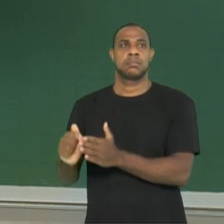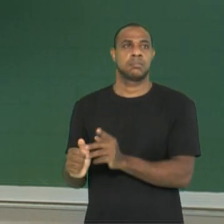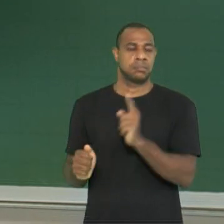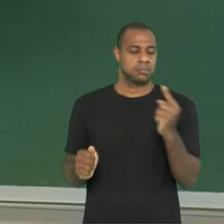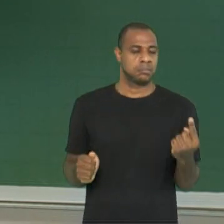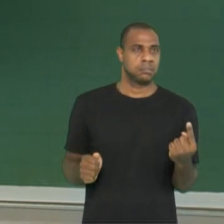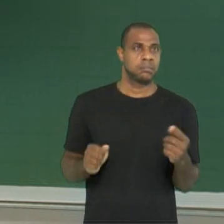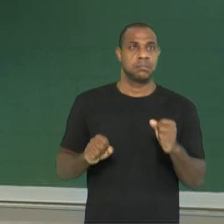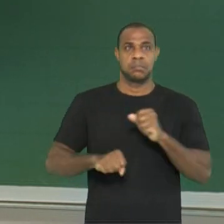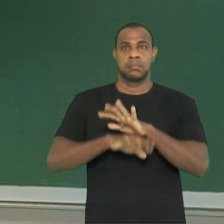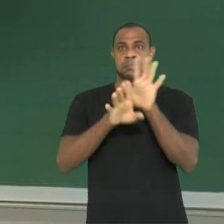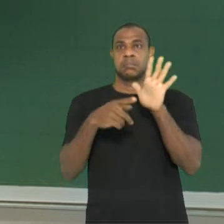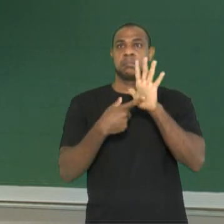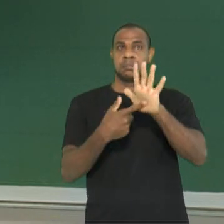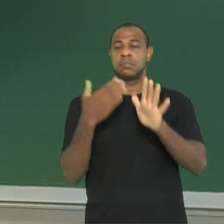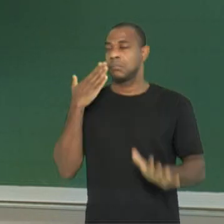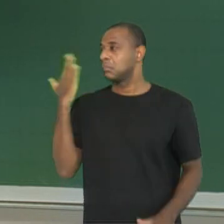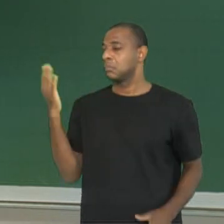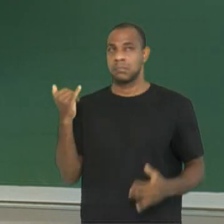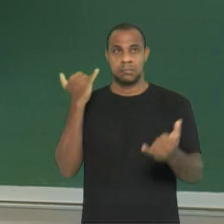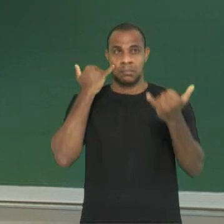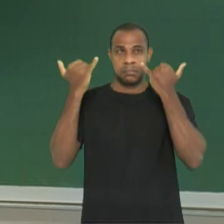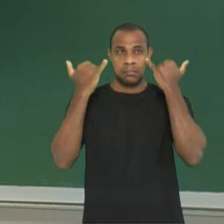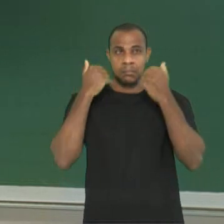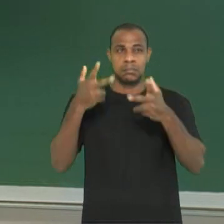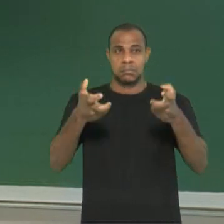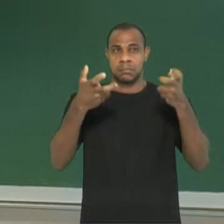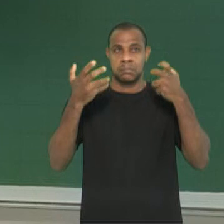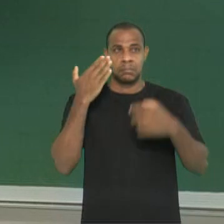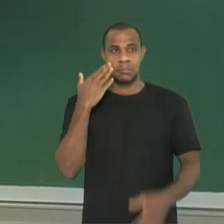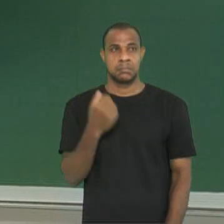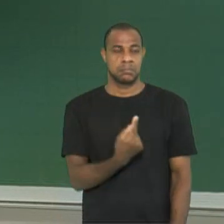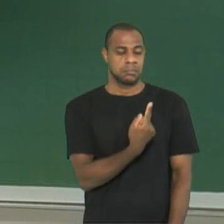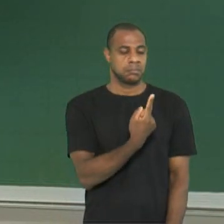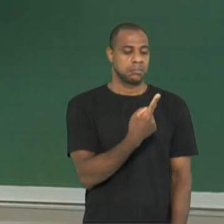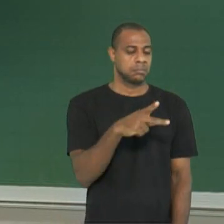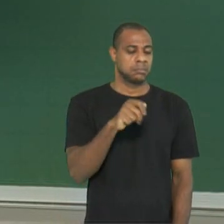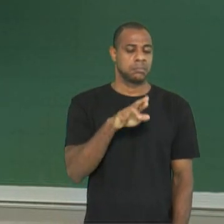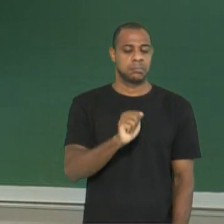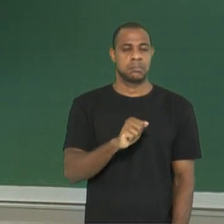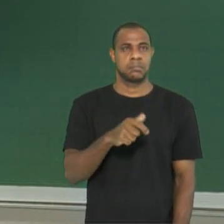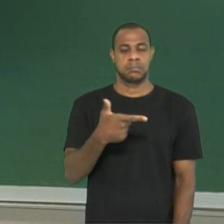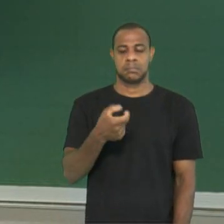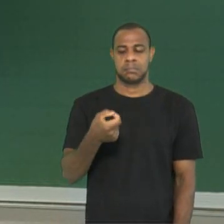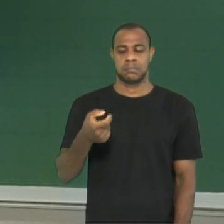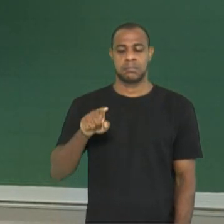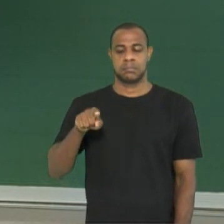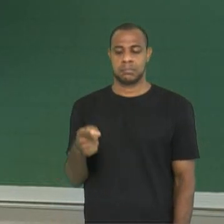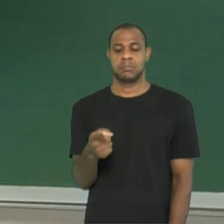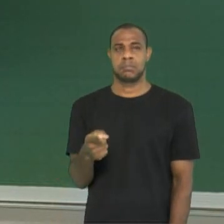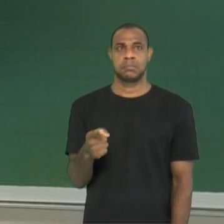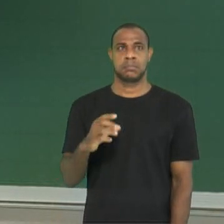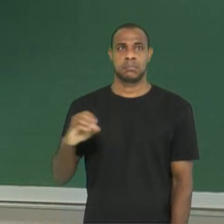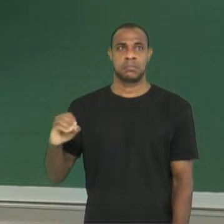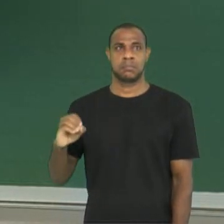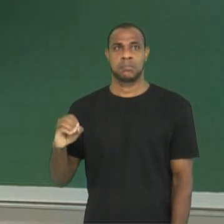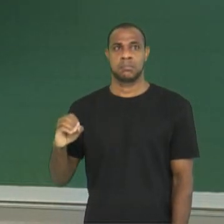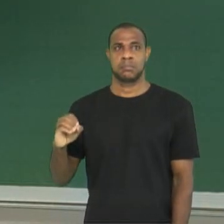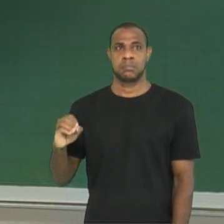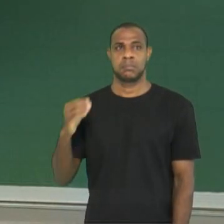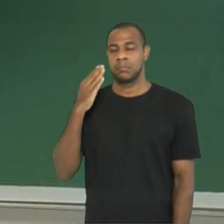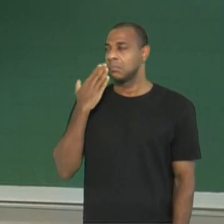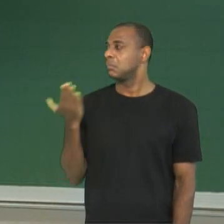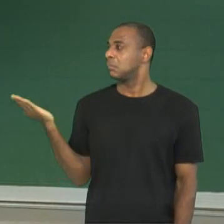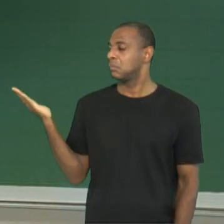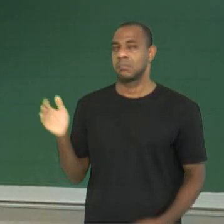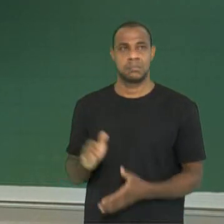essas informações para que você perceba que a escala de 1 para 200 mil, que significa 1 centímetro no